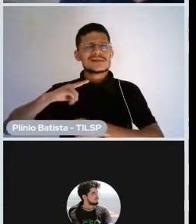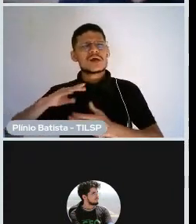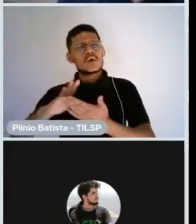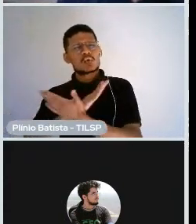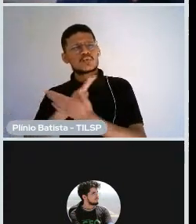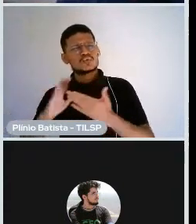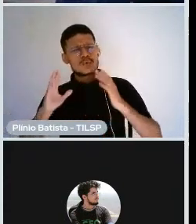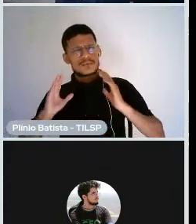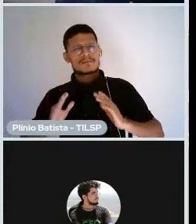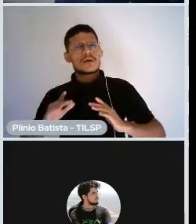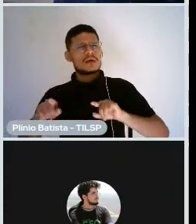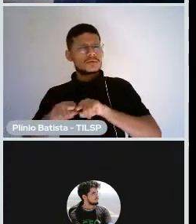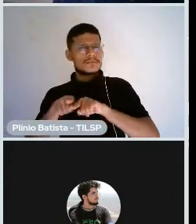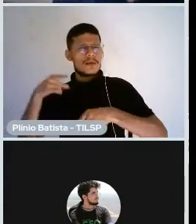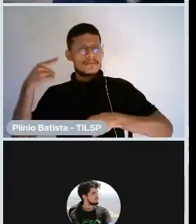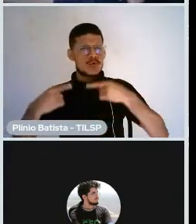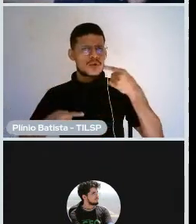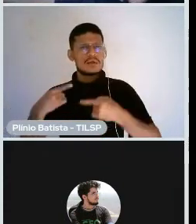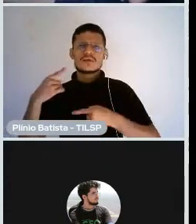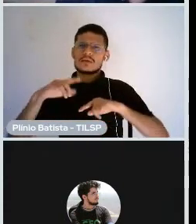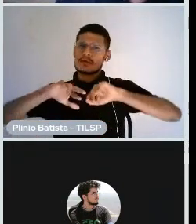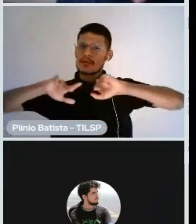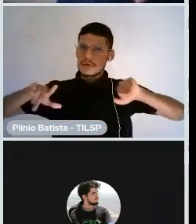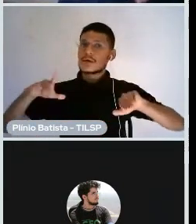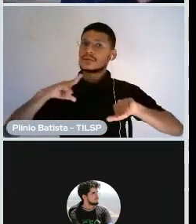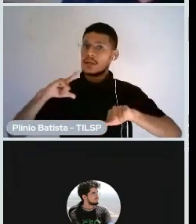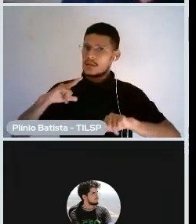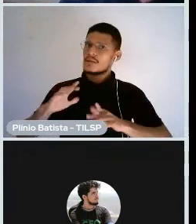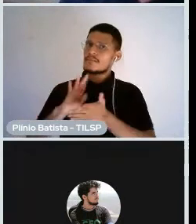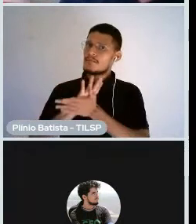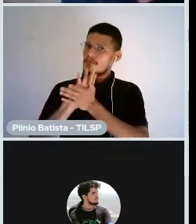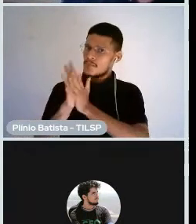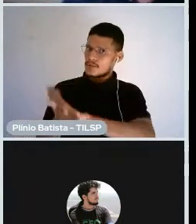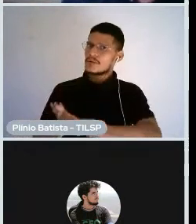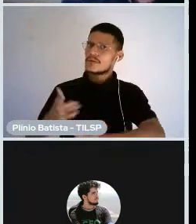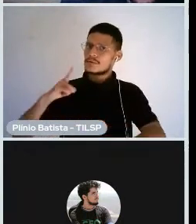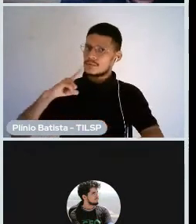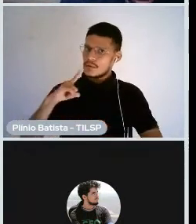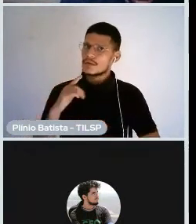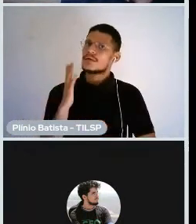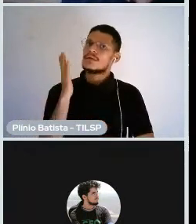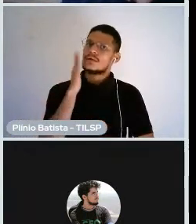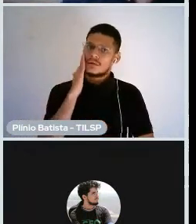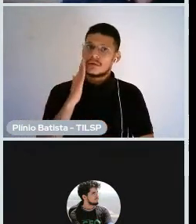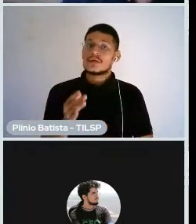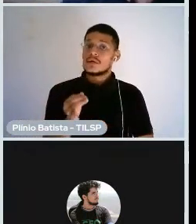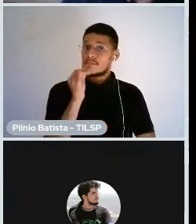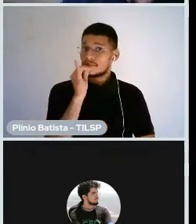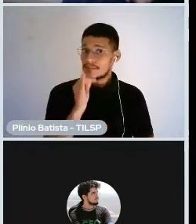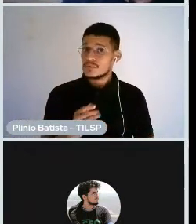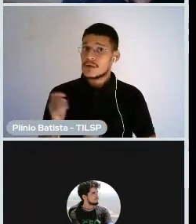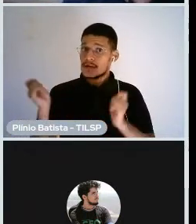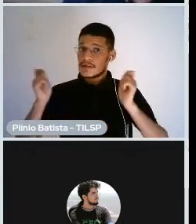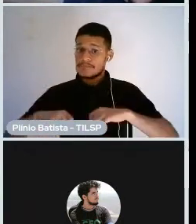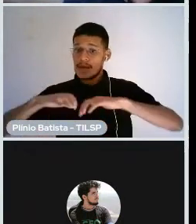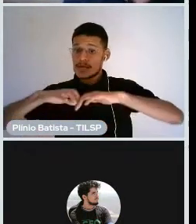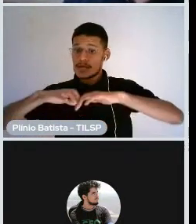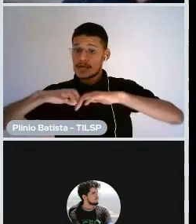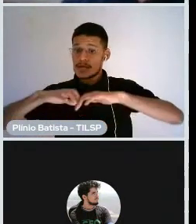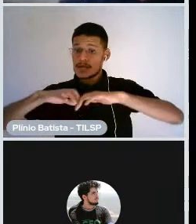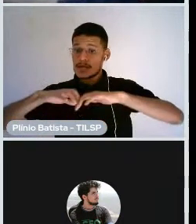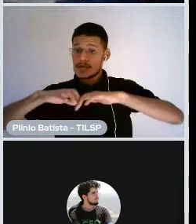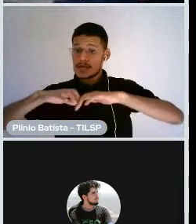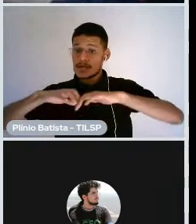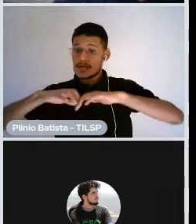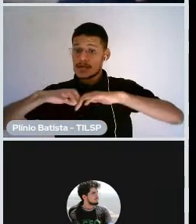políticas e etc., que gerou preconceito. Muito dentro dessa conjuntura de classificar e colocar em hierarquia raças